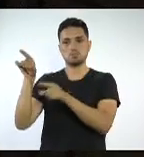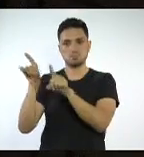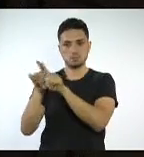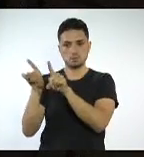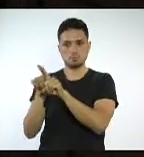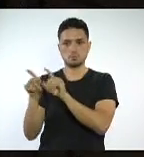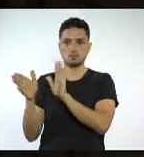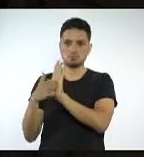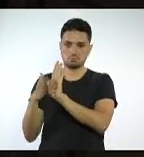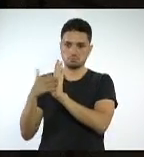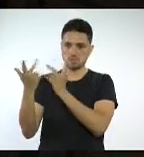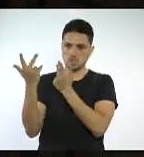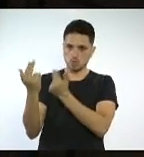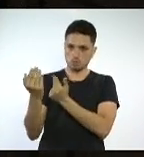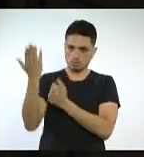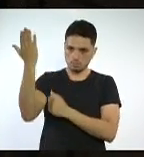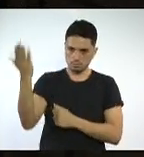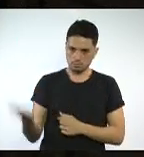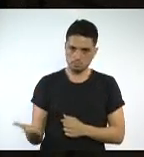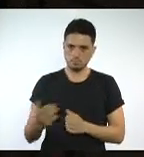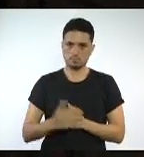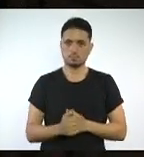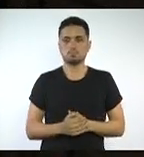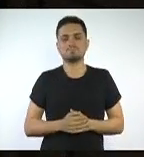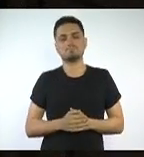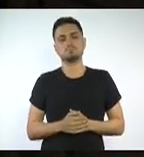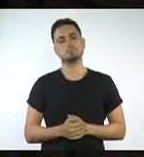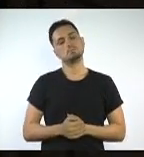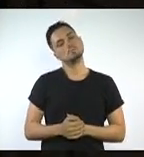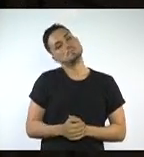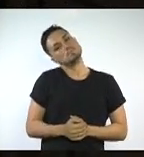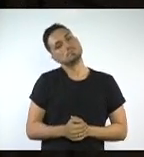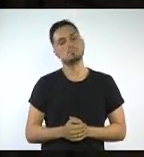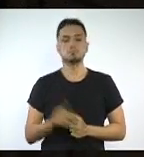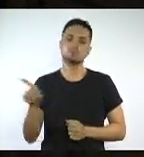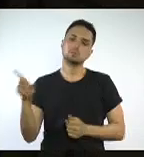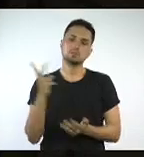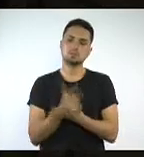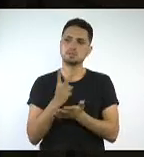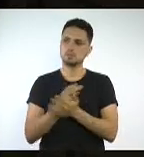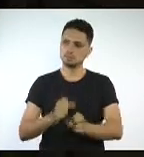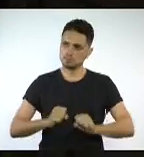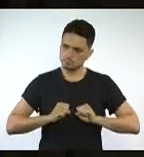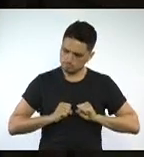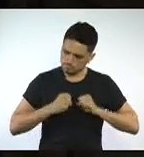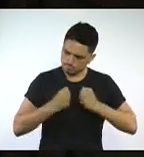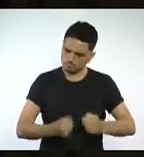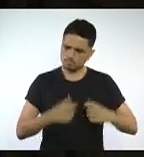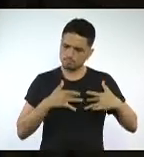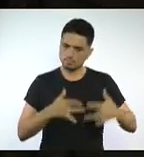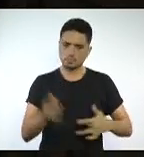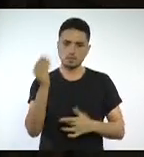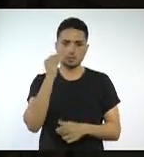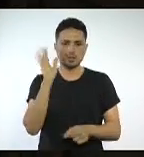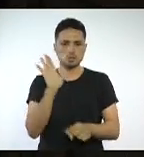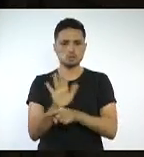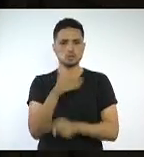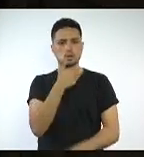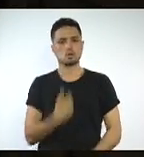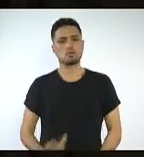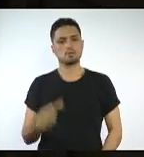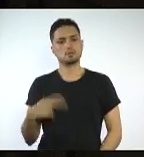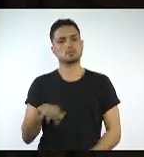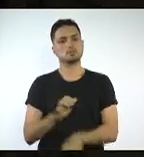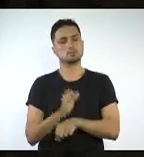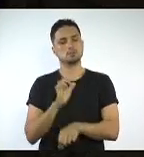tipo Vossa Excelência. Vossa Excelência tem feito o que pode para atender o governo desse Estado. Mas